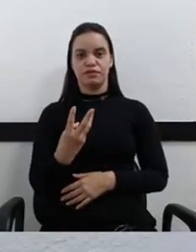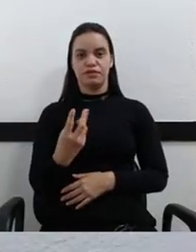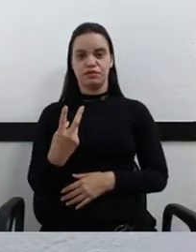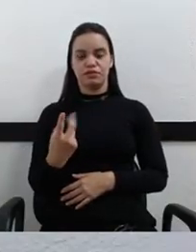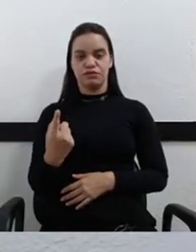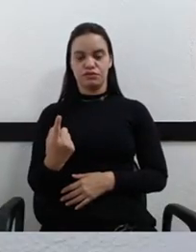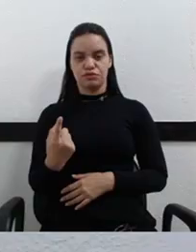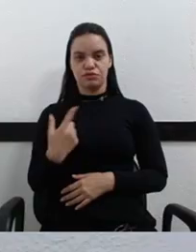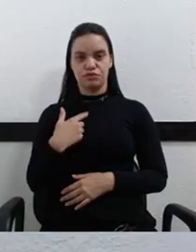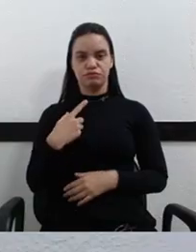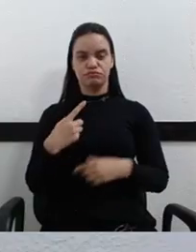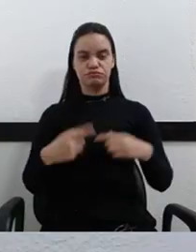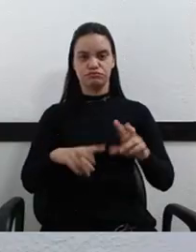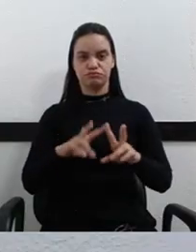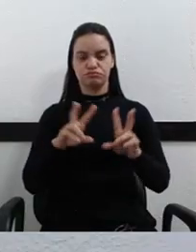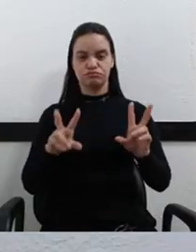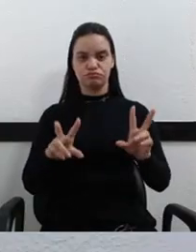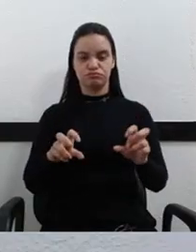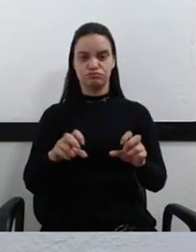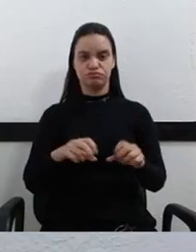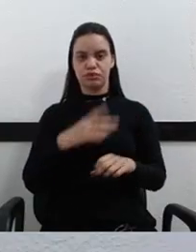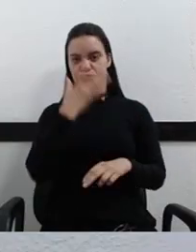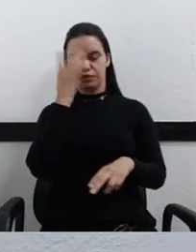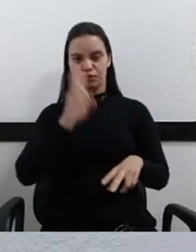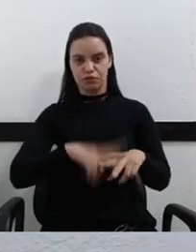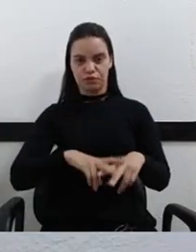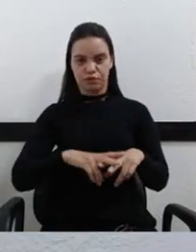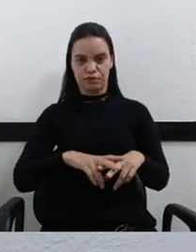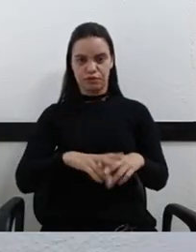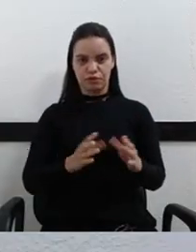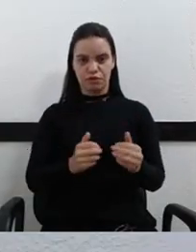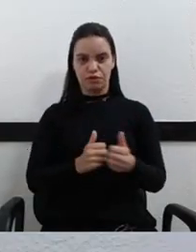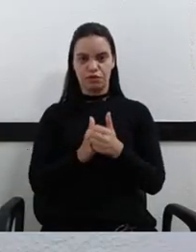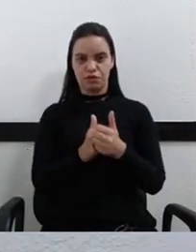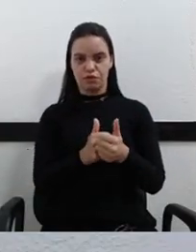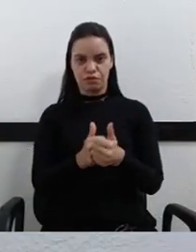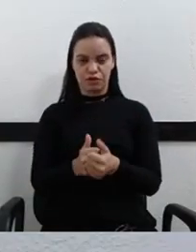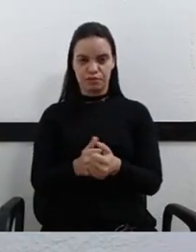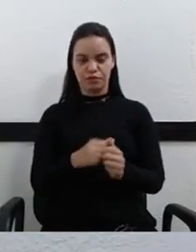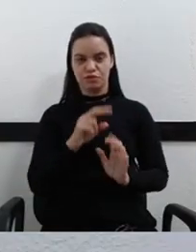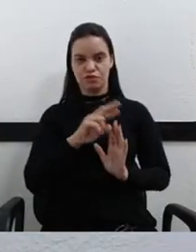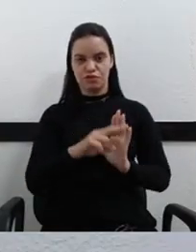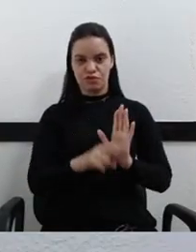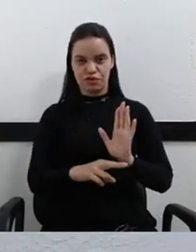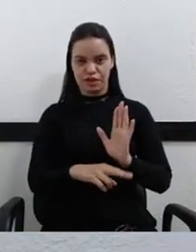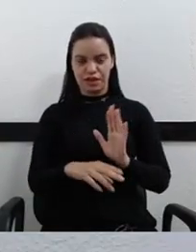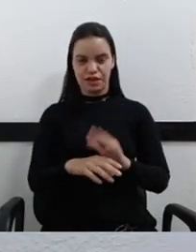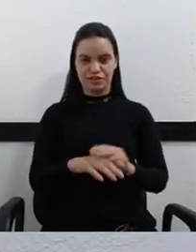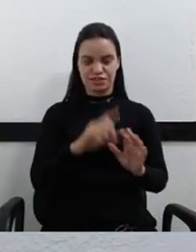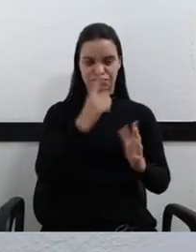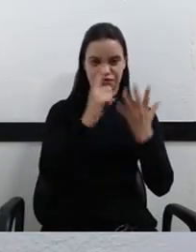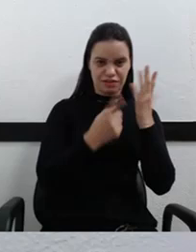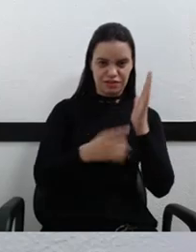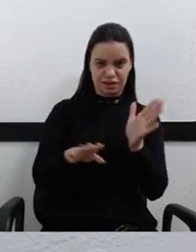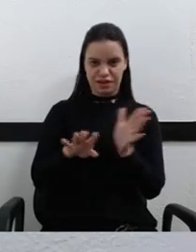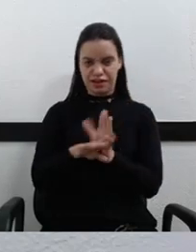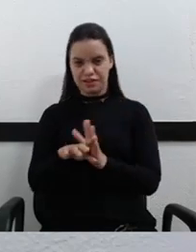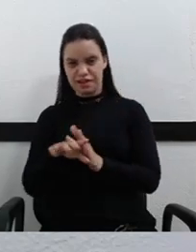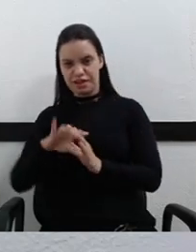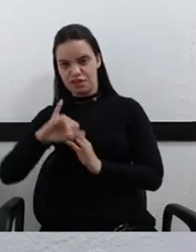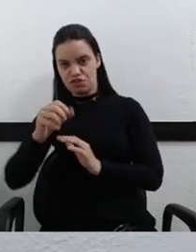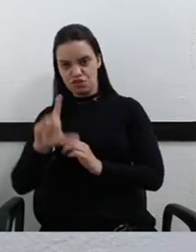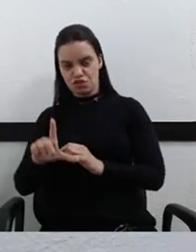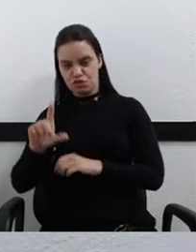2024-00326631, interessado a Núcleo Especializado de Situação Carcerária. O assunto é acompanhamento de relatório semestral relativo ao período de fevereiro de 22 a julho de